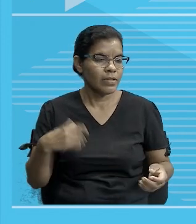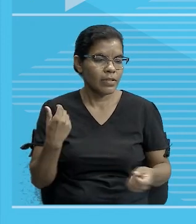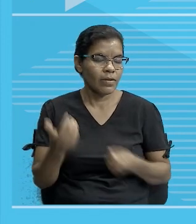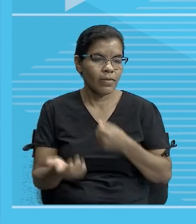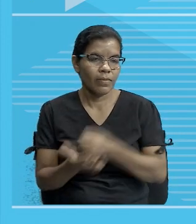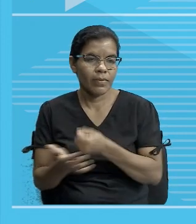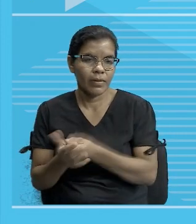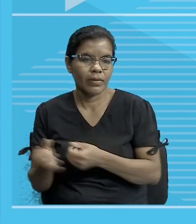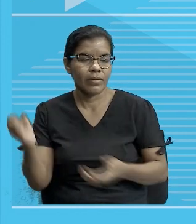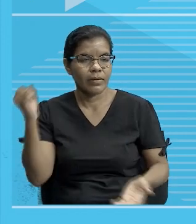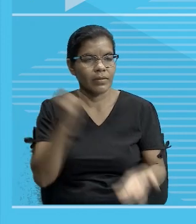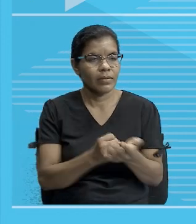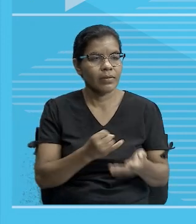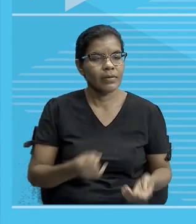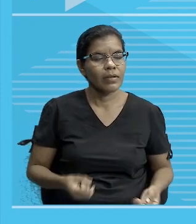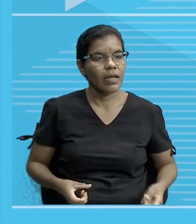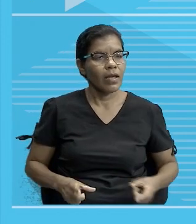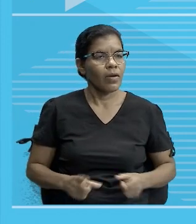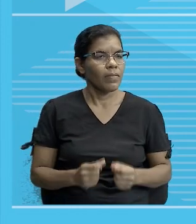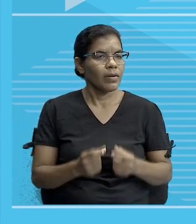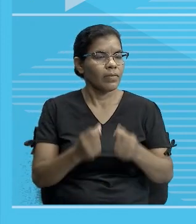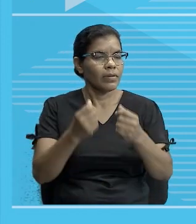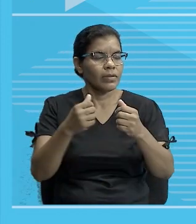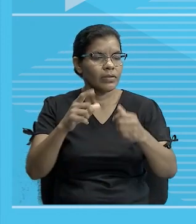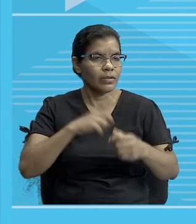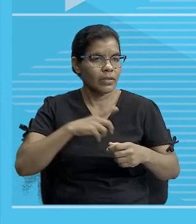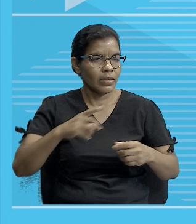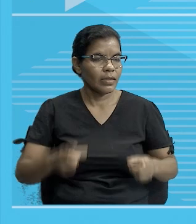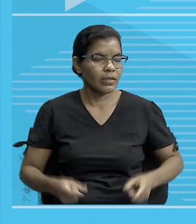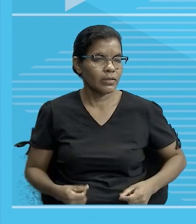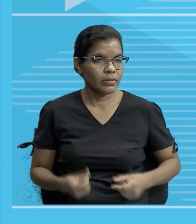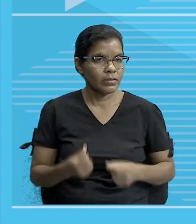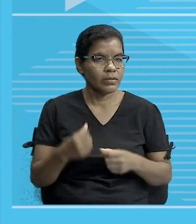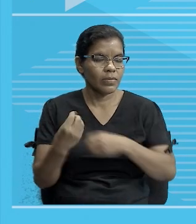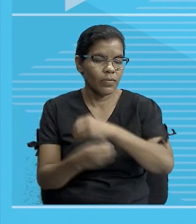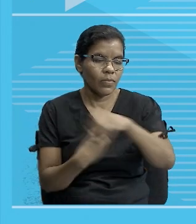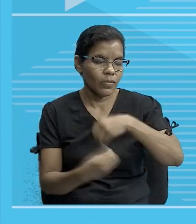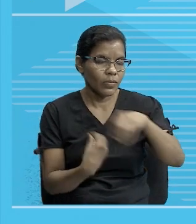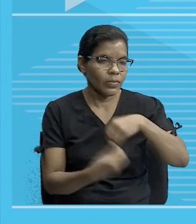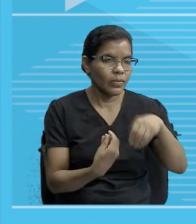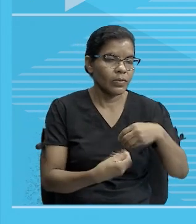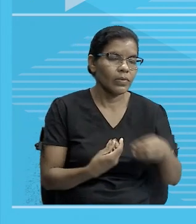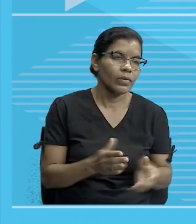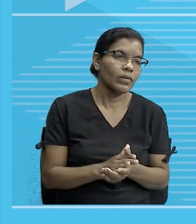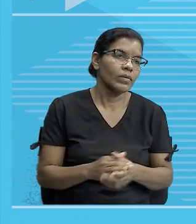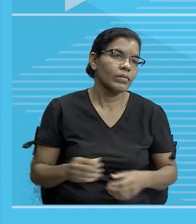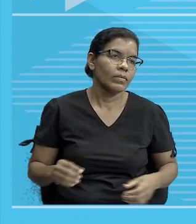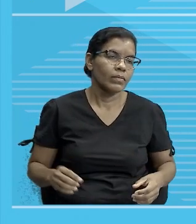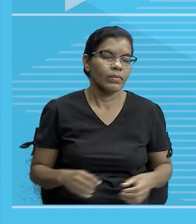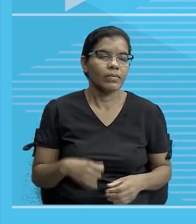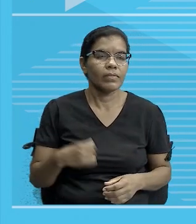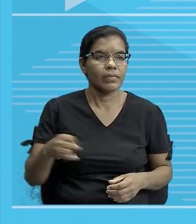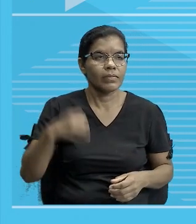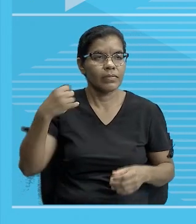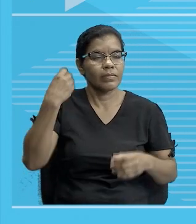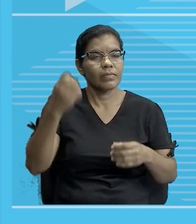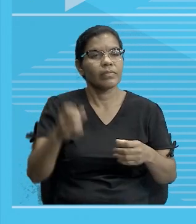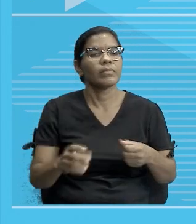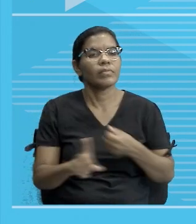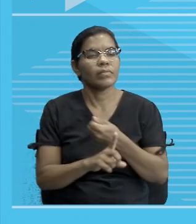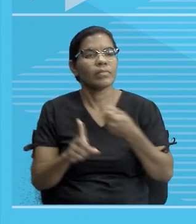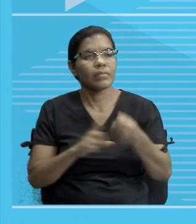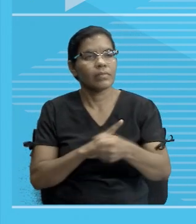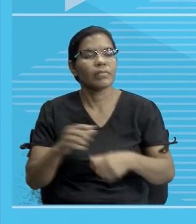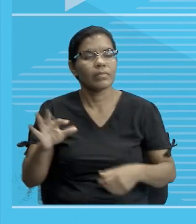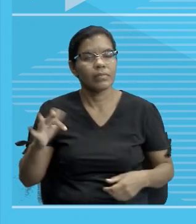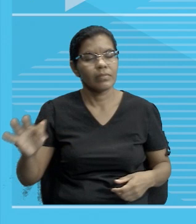é um privilégio de ter dinheiro. Mudou nesse aspecto, principalmente que a sociedade francesa não